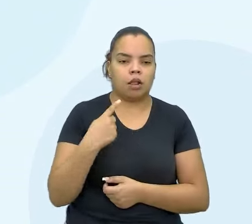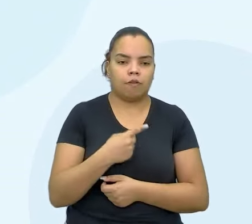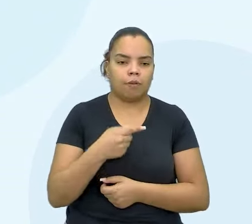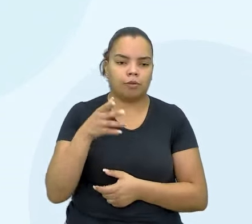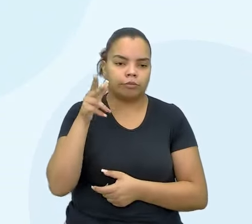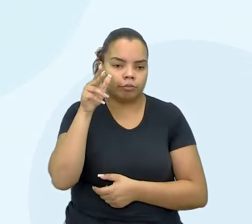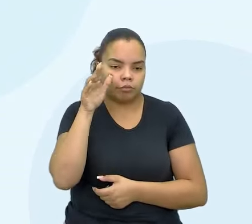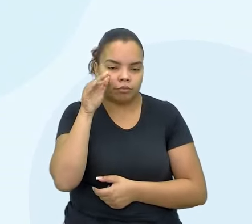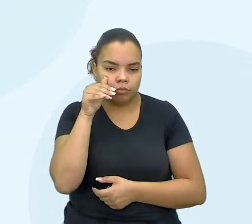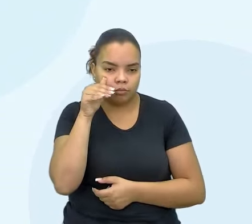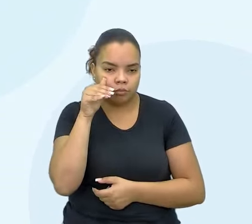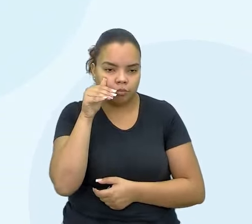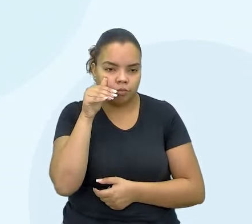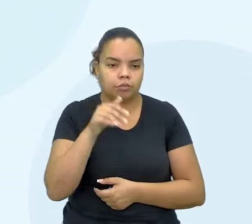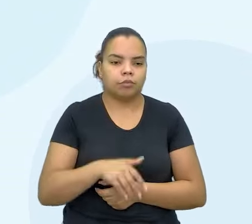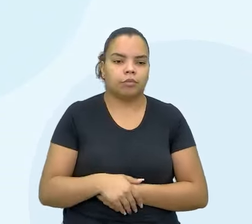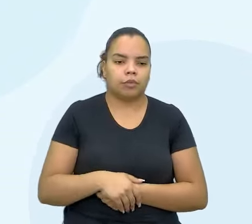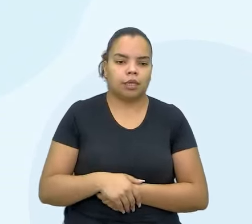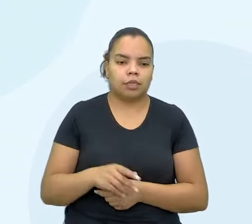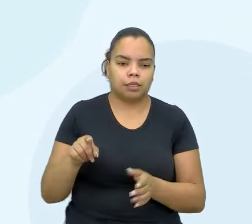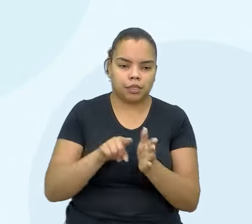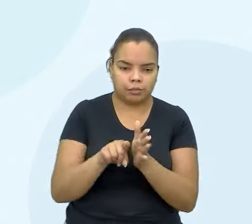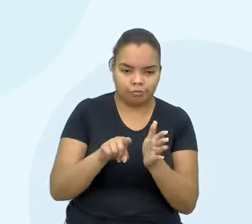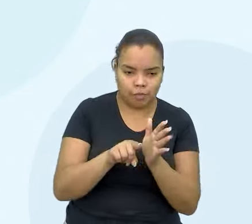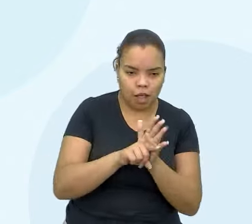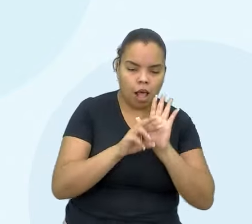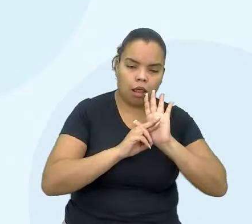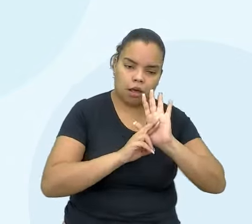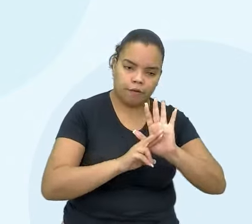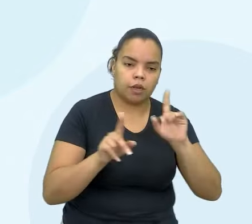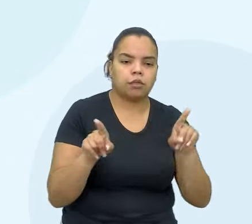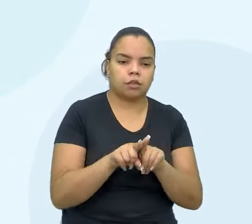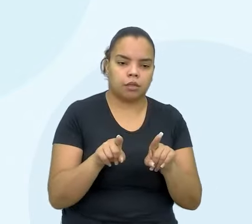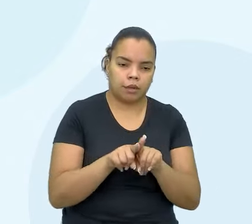referenciais dos itinerários formativos, sempre muito importante